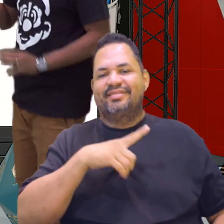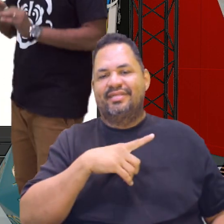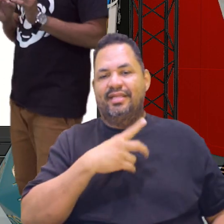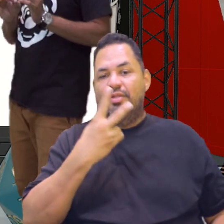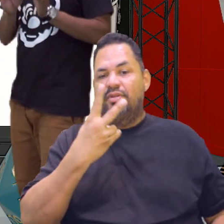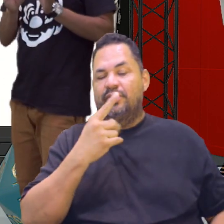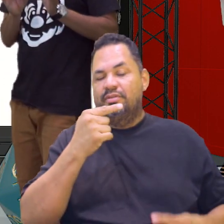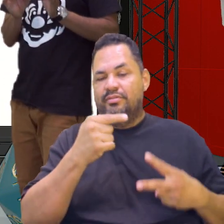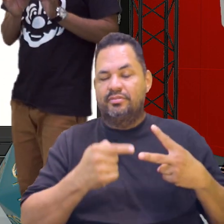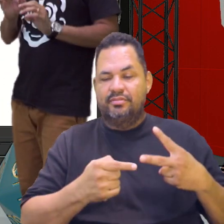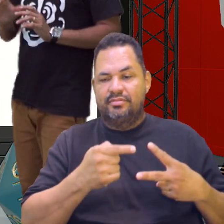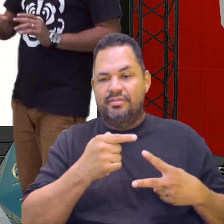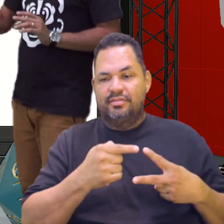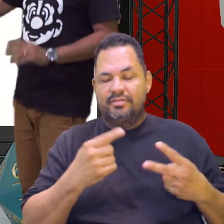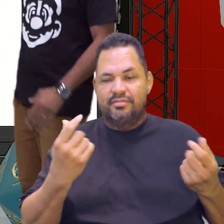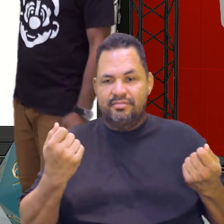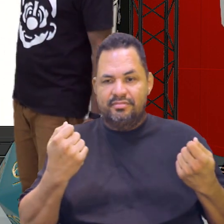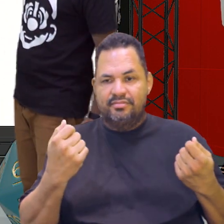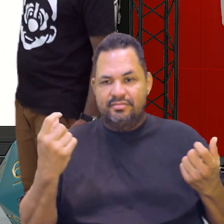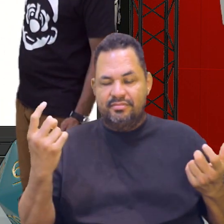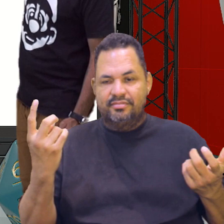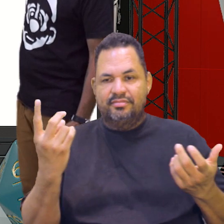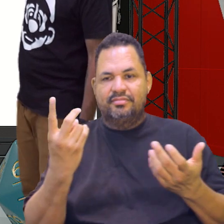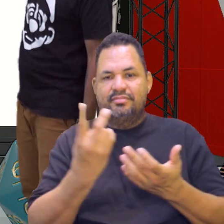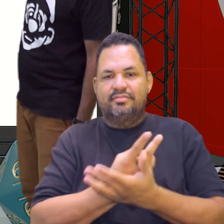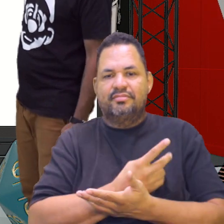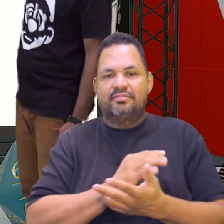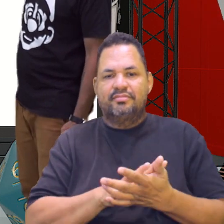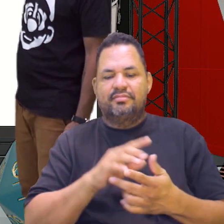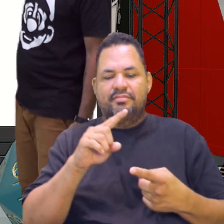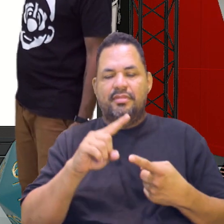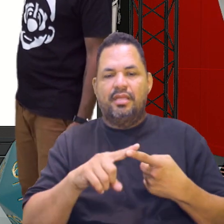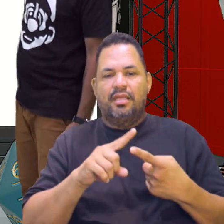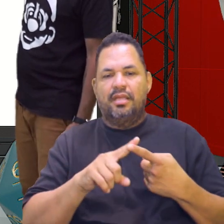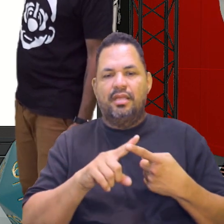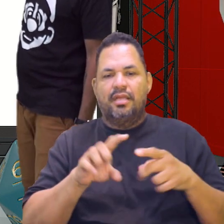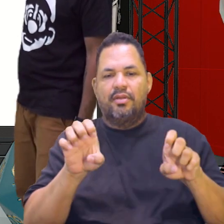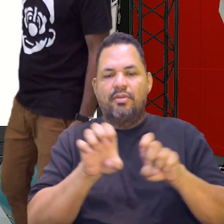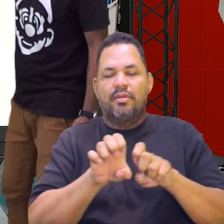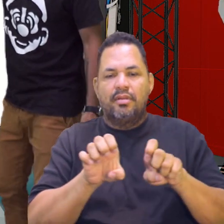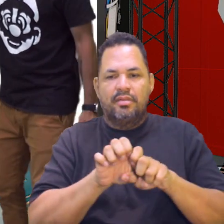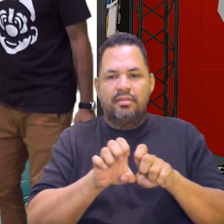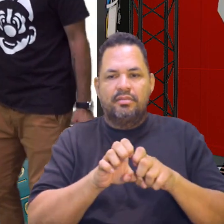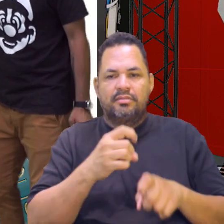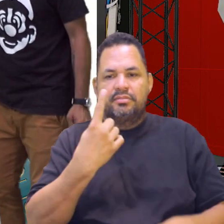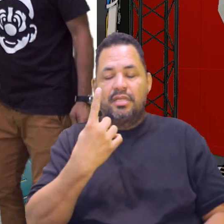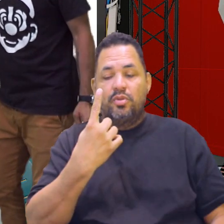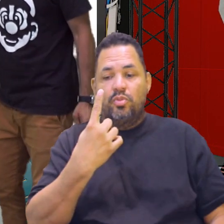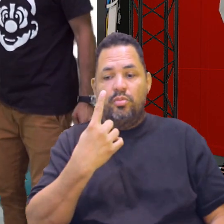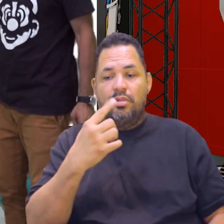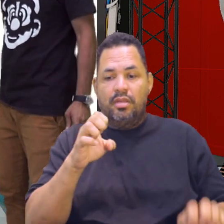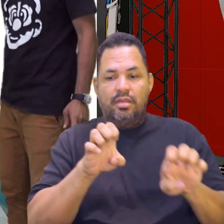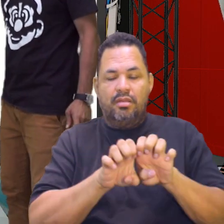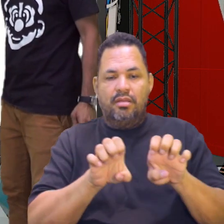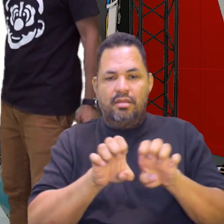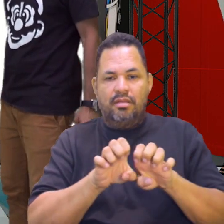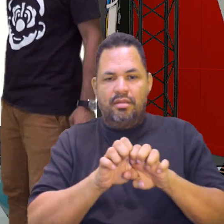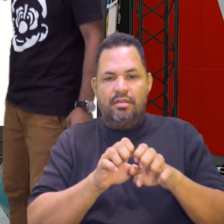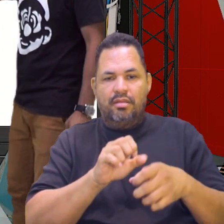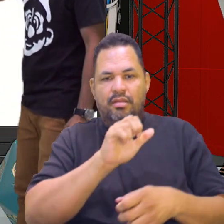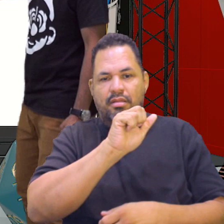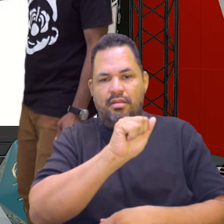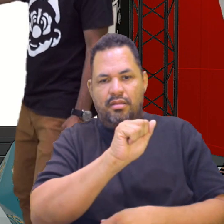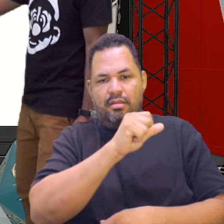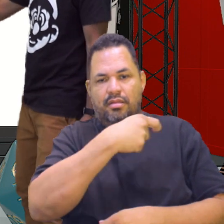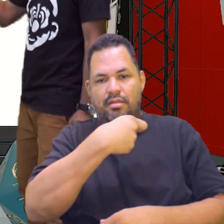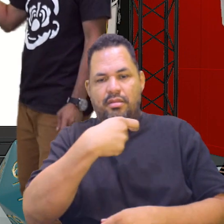duas situações importantes. Primeira, a equação da reta. Certo. A reta tem uma equação. AX